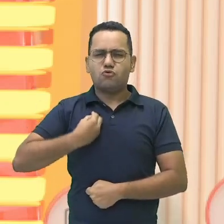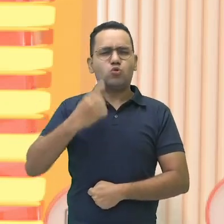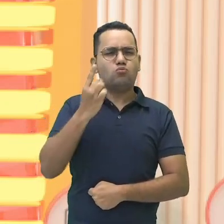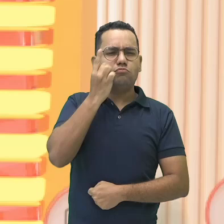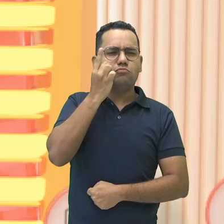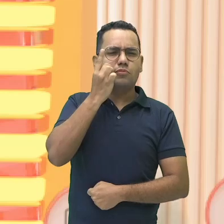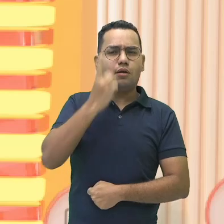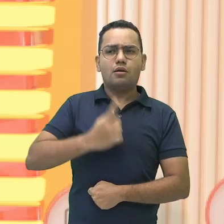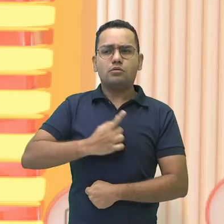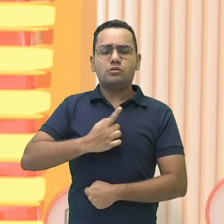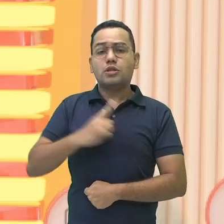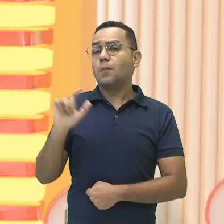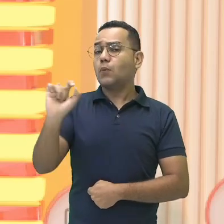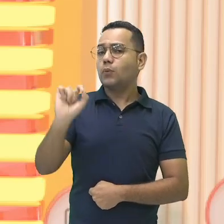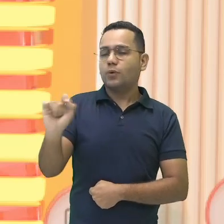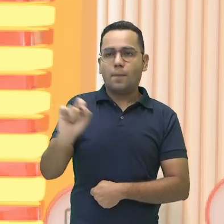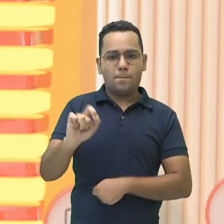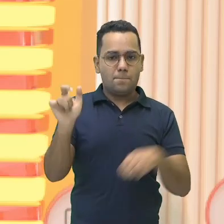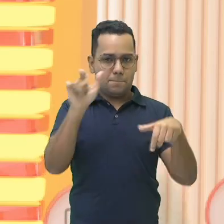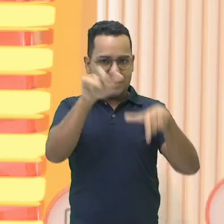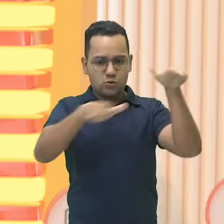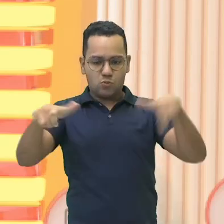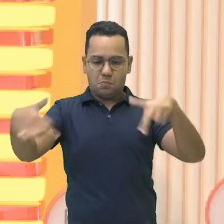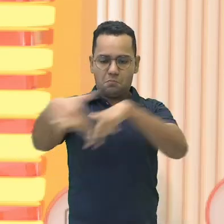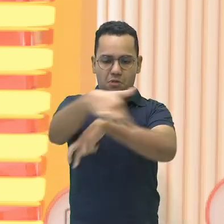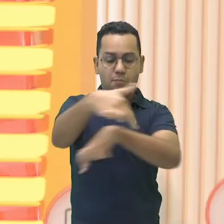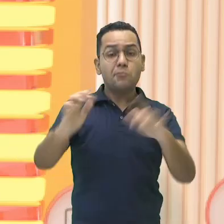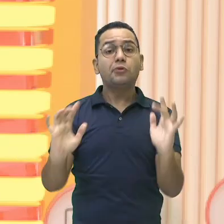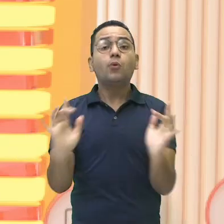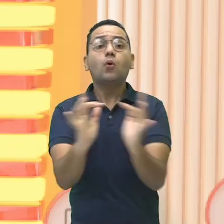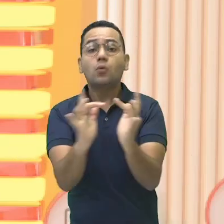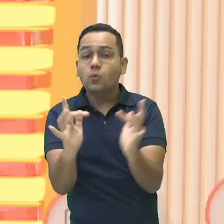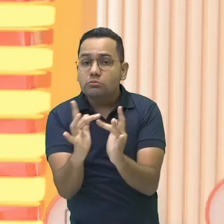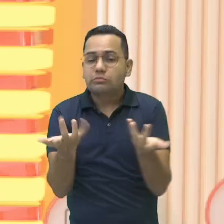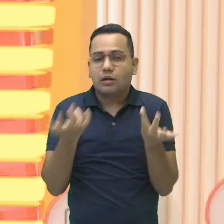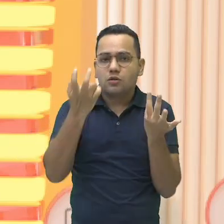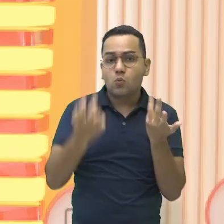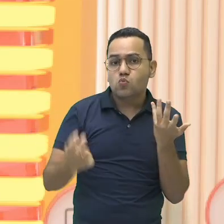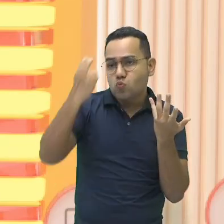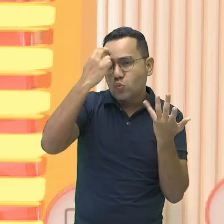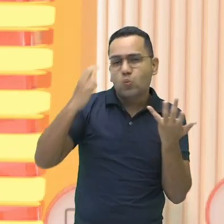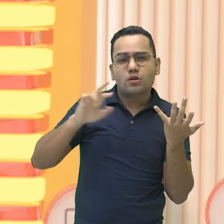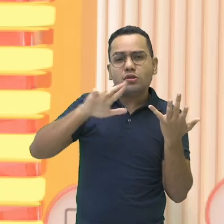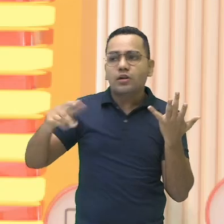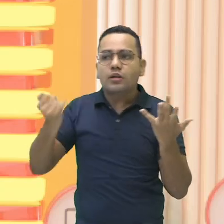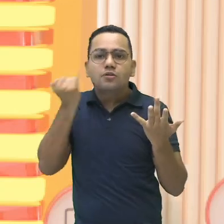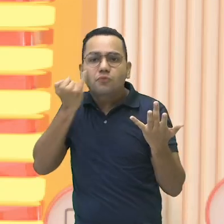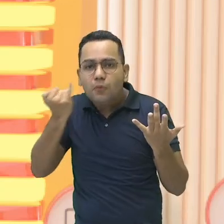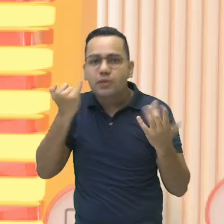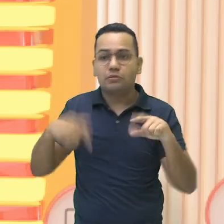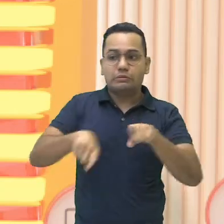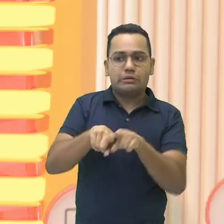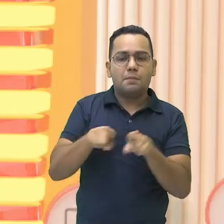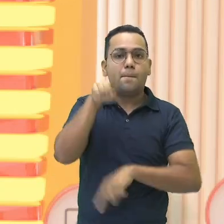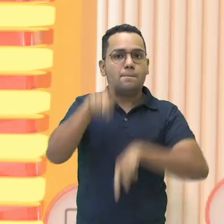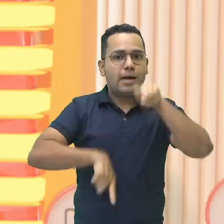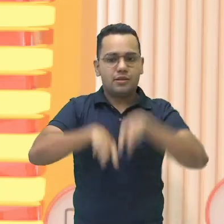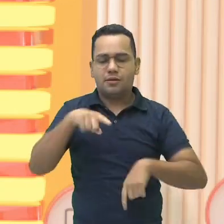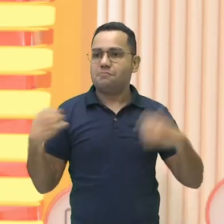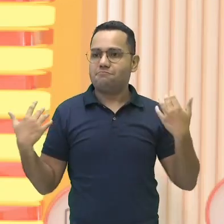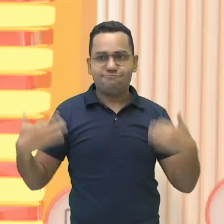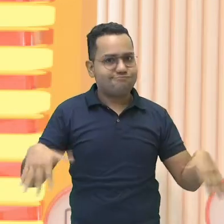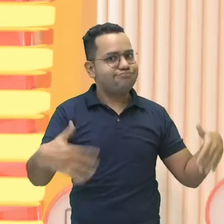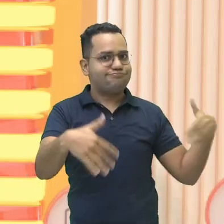entra em contato com várias pessoas e com várias culturas diferentes e também com várias coisas, né? Vários produtos.